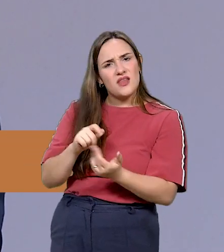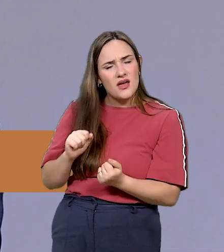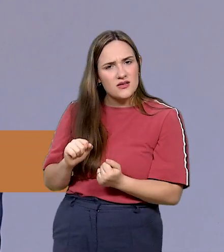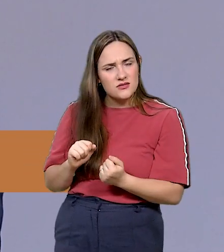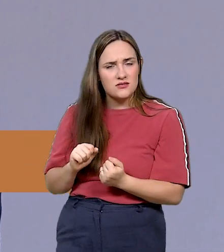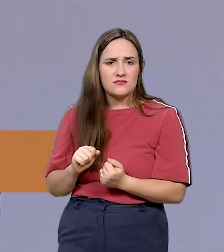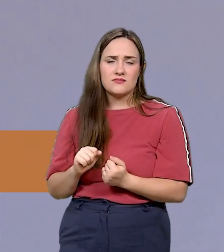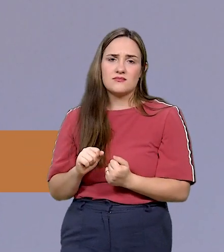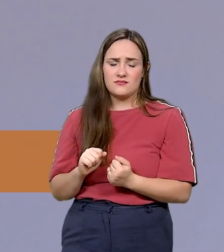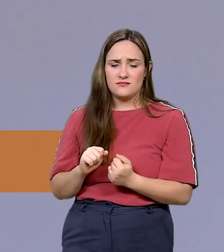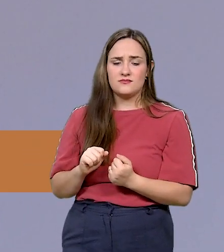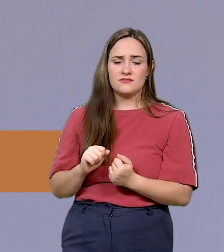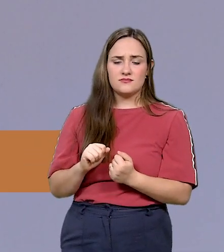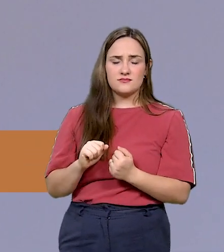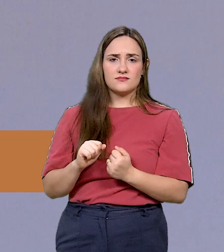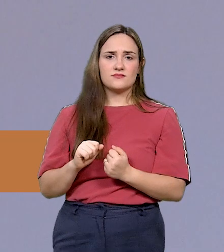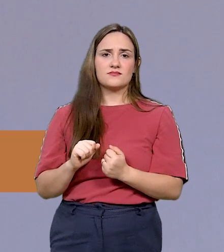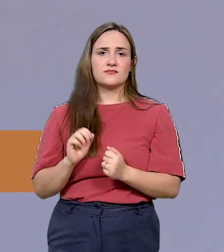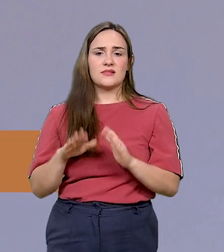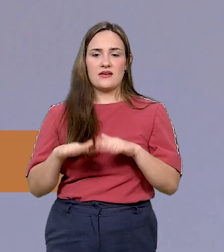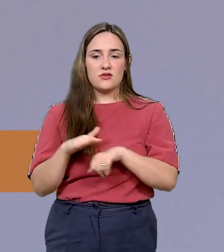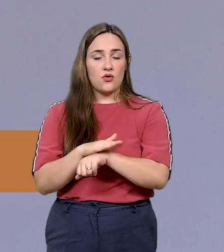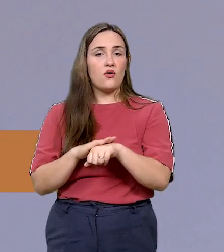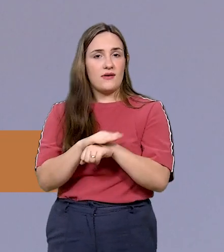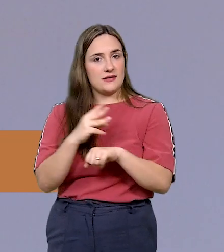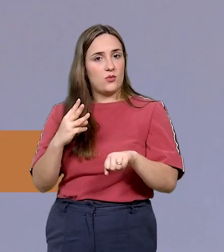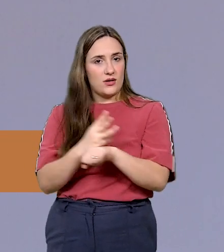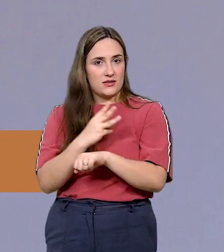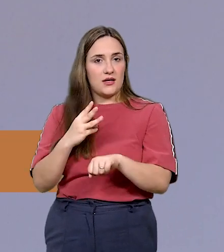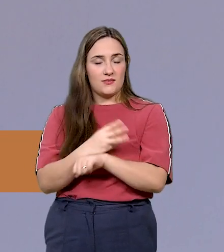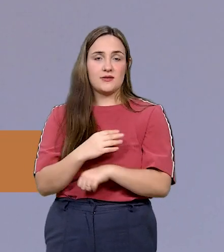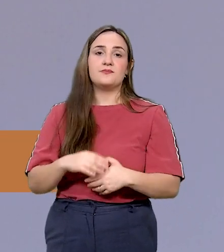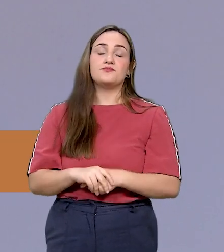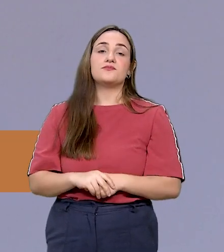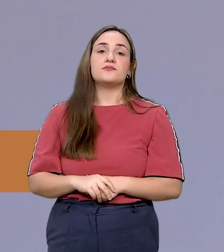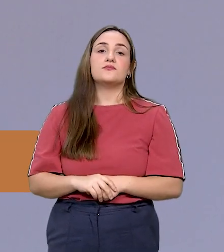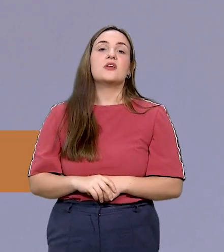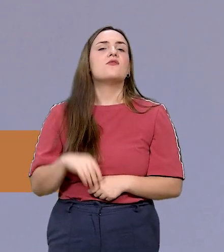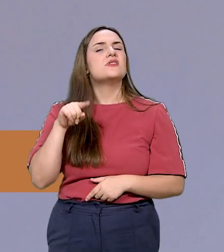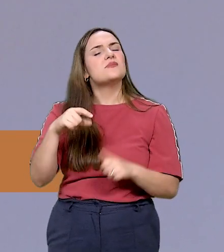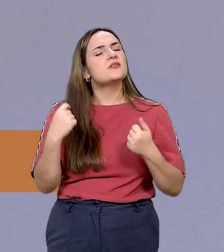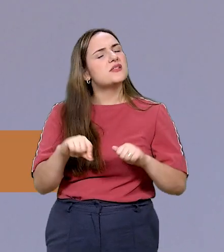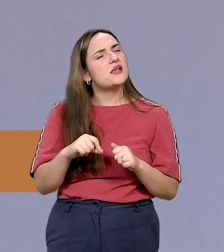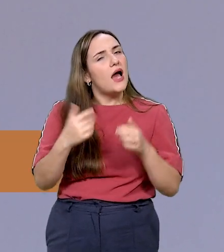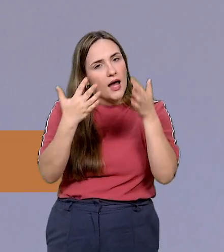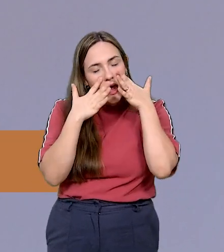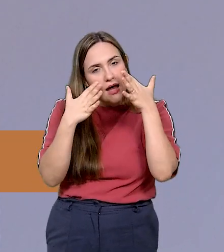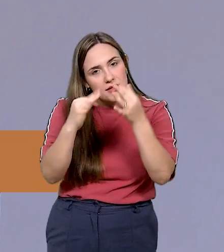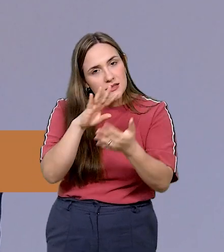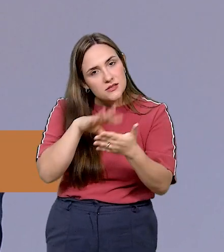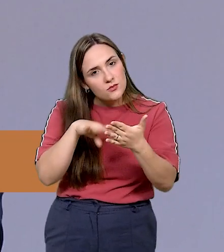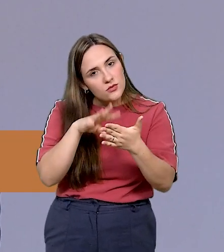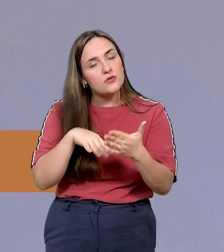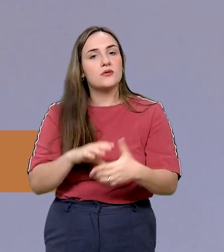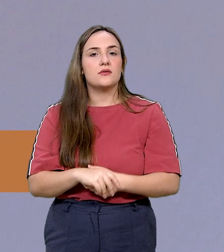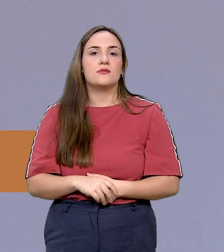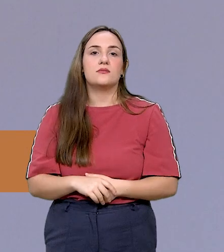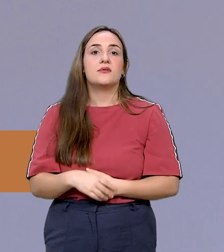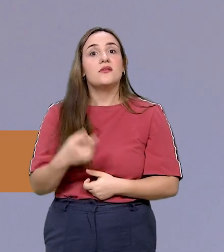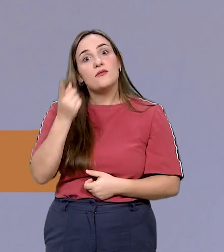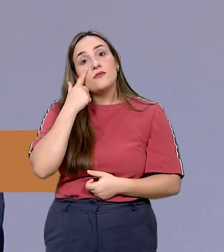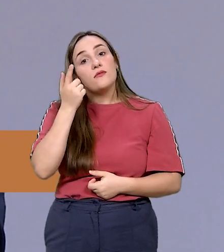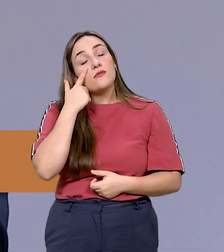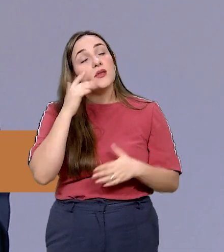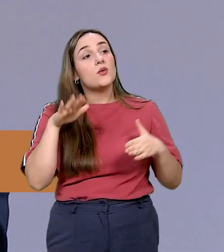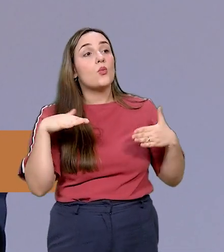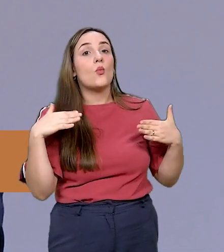verdadeiro, normalmente isso acontece com conversas de WhatsApp. Então, o que é importante? Procura o